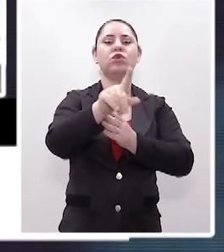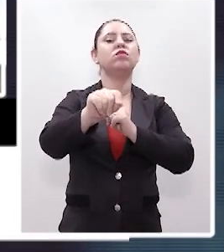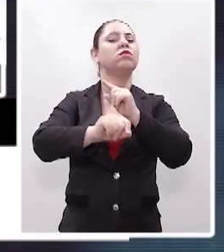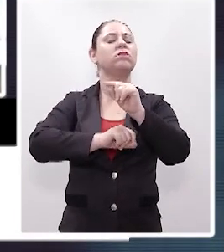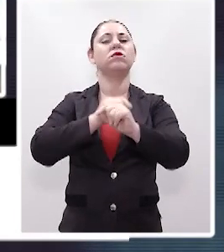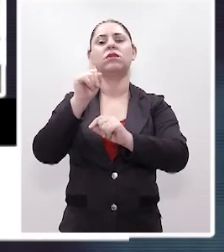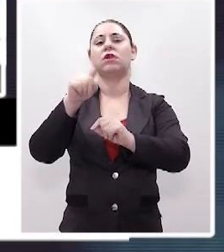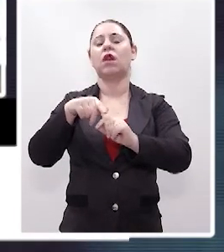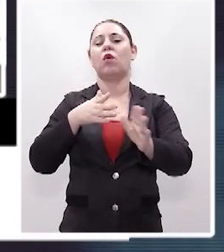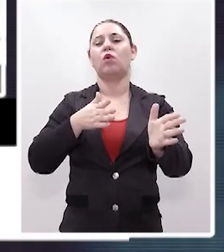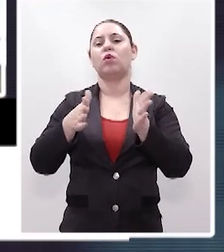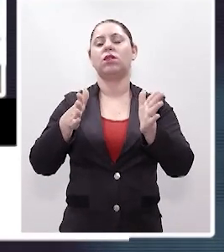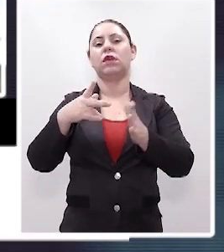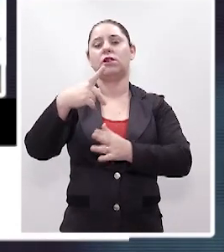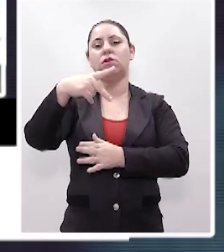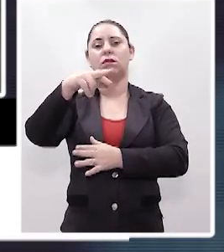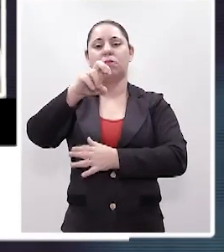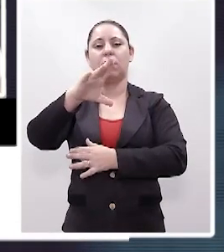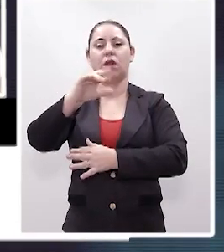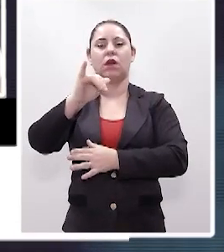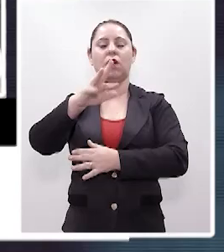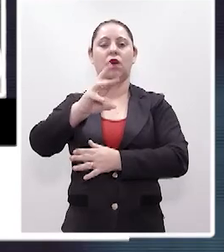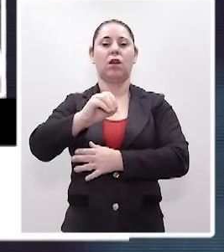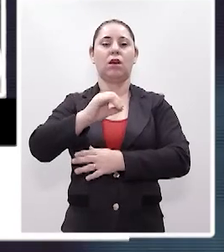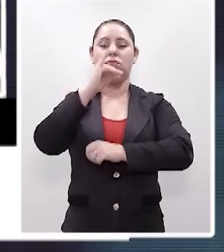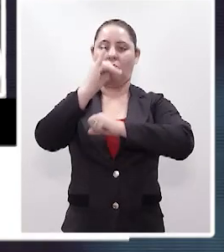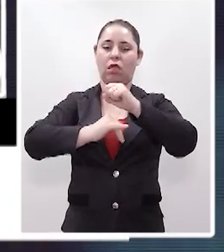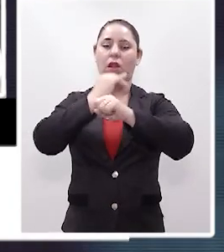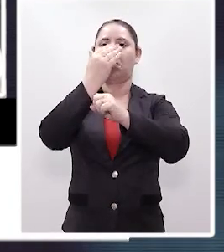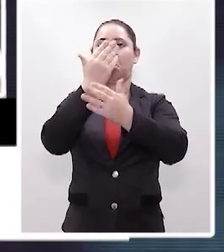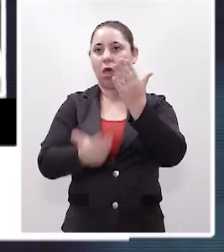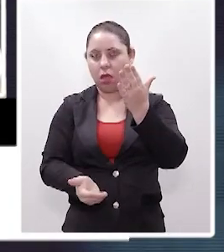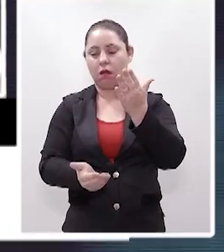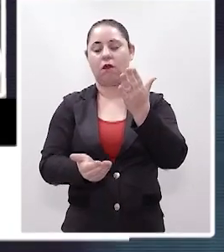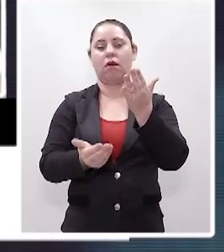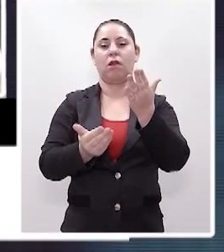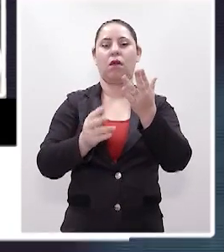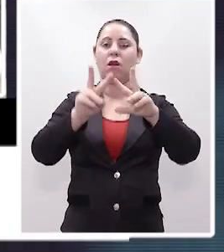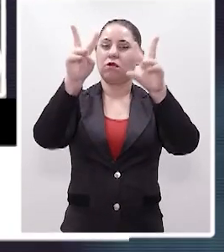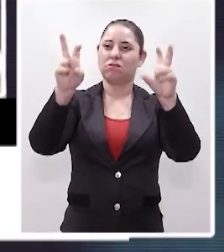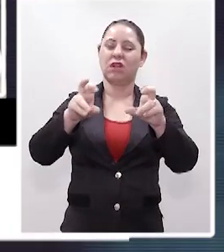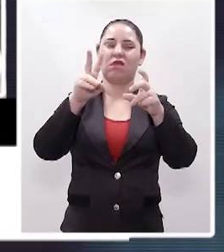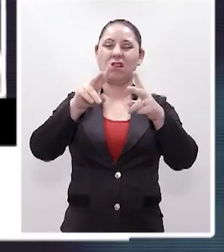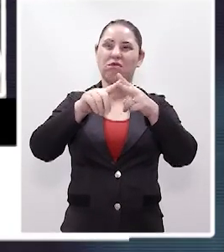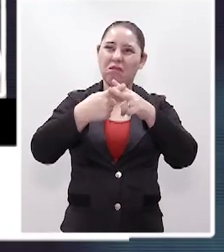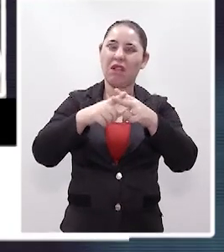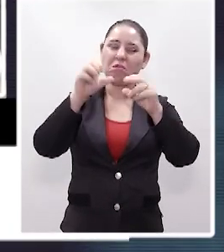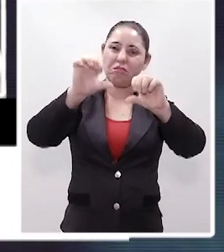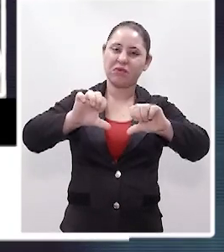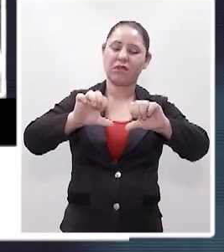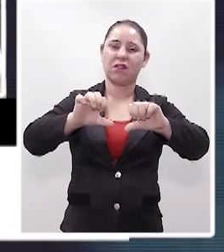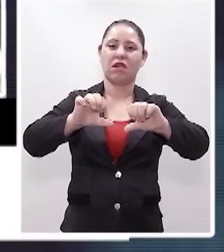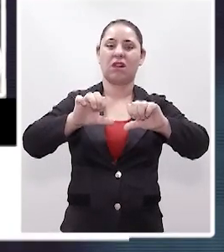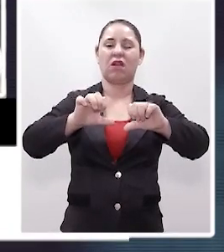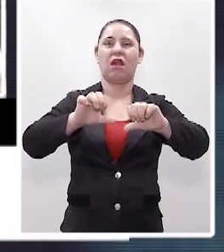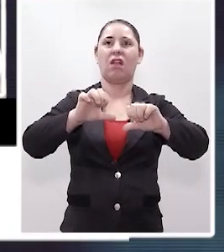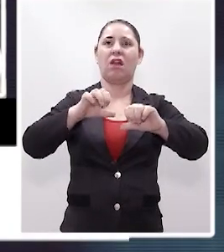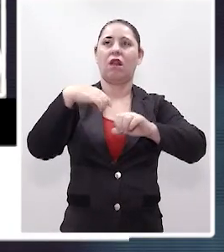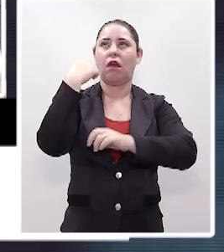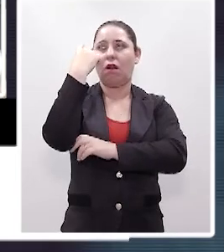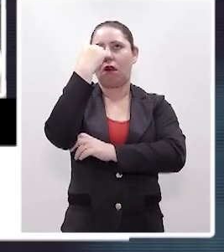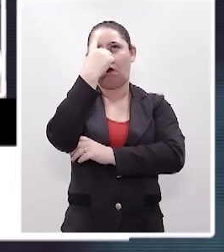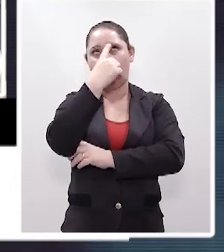que é esse acesso precário? Uma internet que cai, um computador que não funciona direito, uma máquina